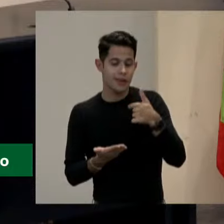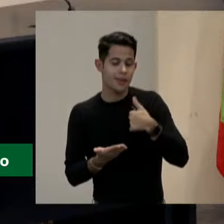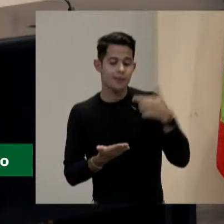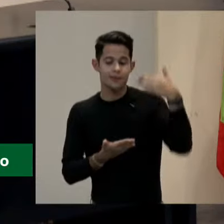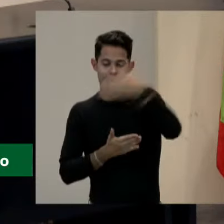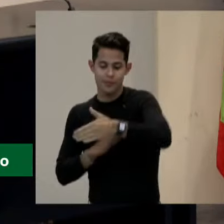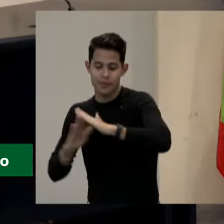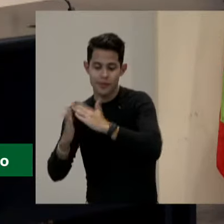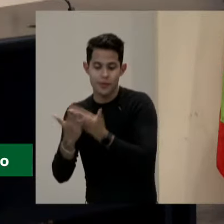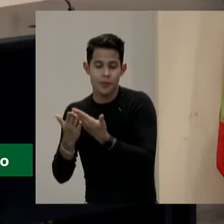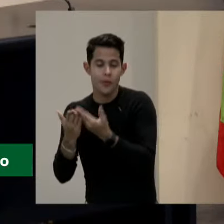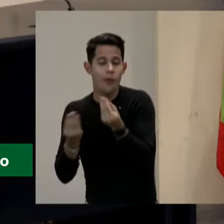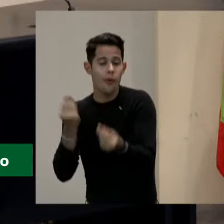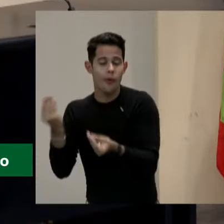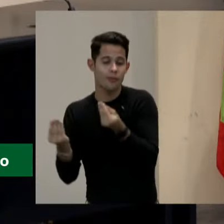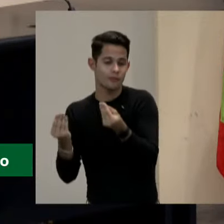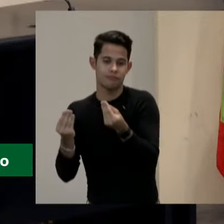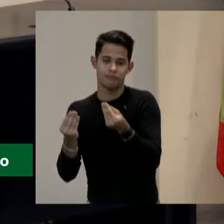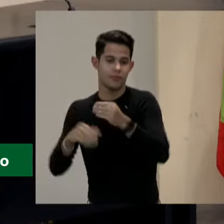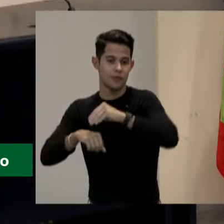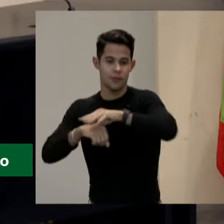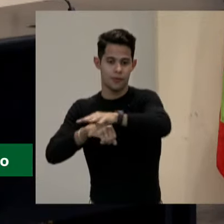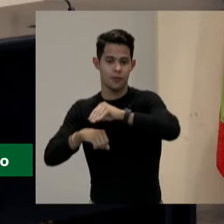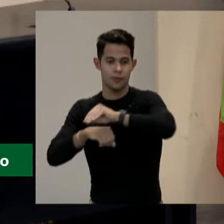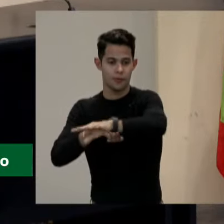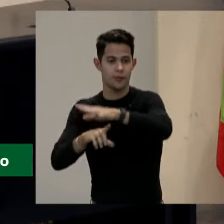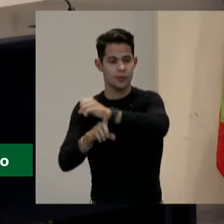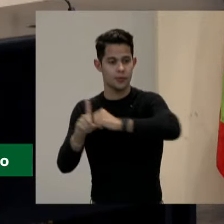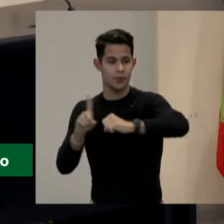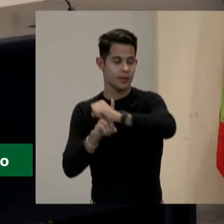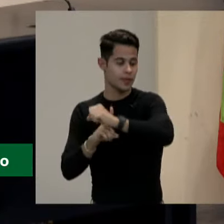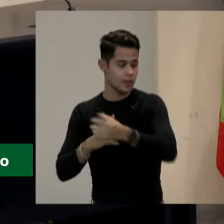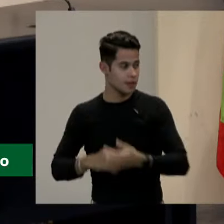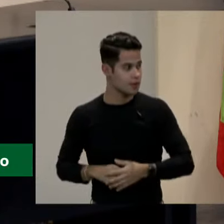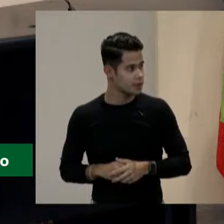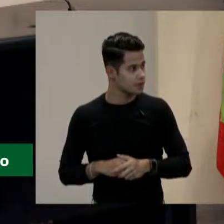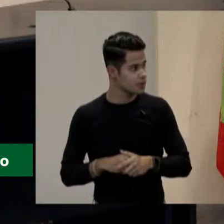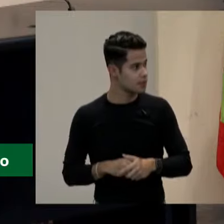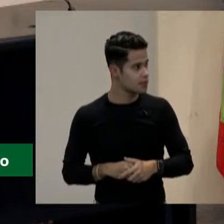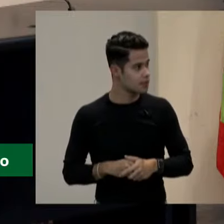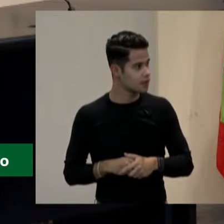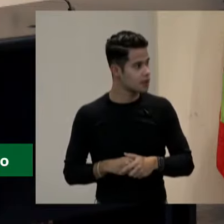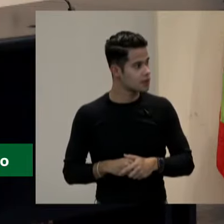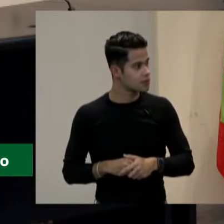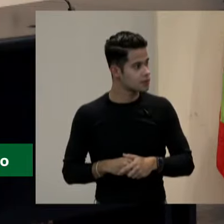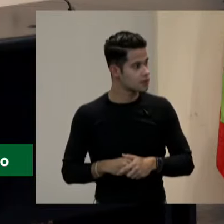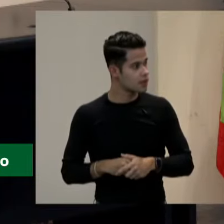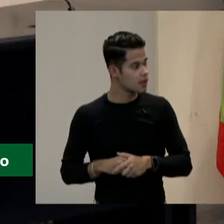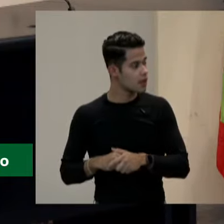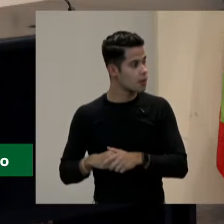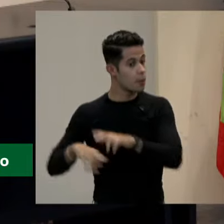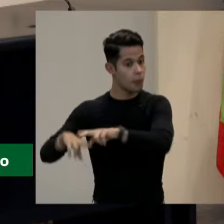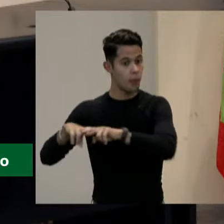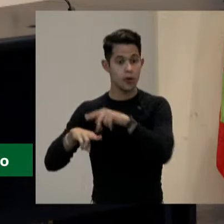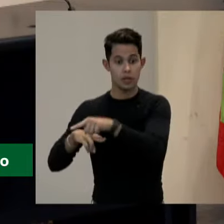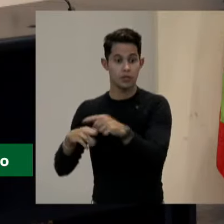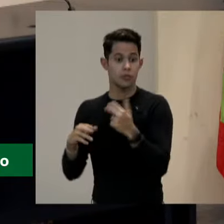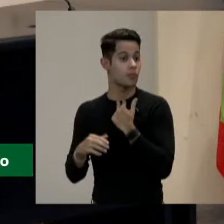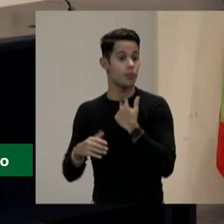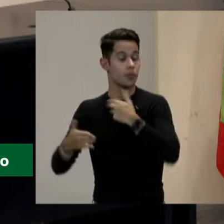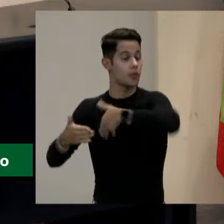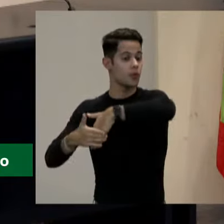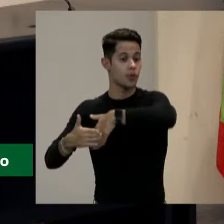o reflexo é social. Por isso que eles não deixavam eu brincar de futebol com eles. Porque se eu não